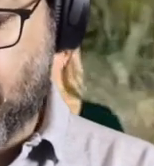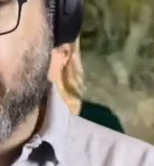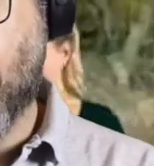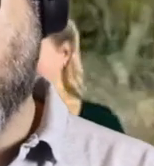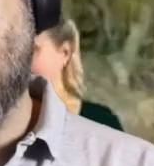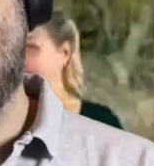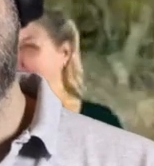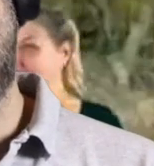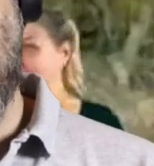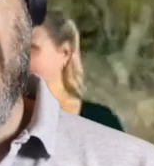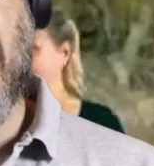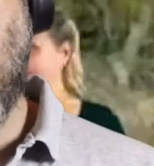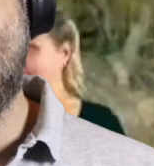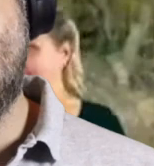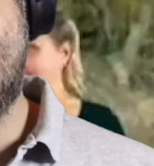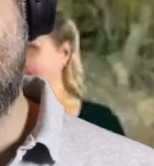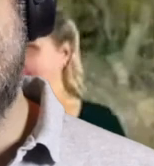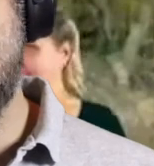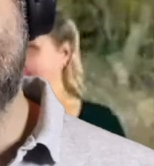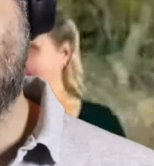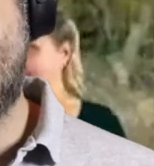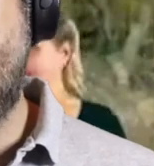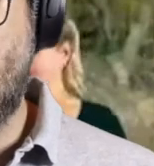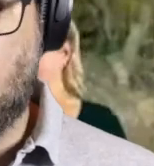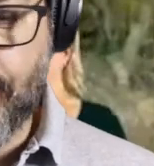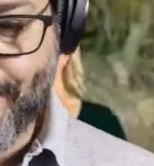Bolsa. As águas chegou.